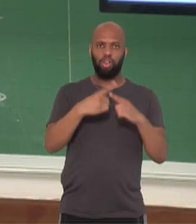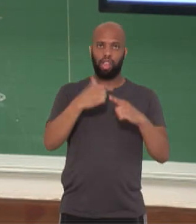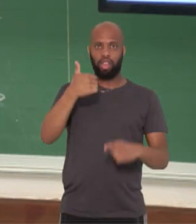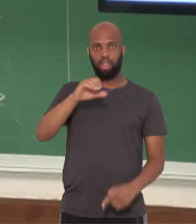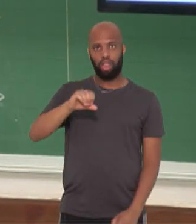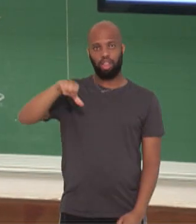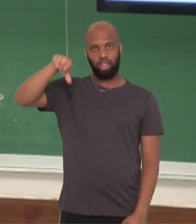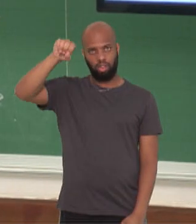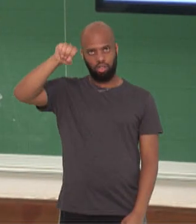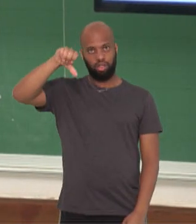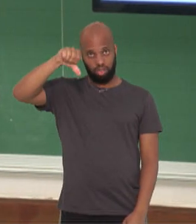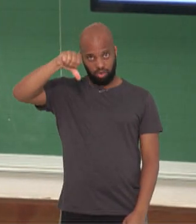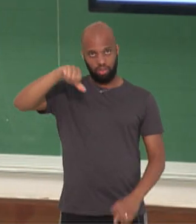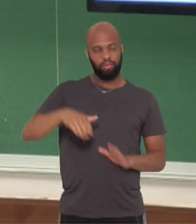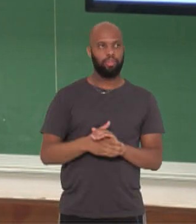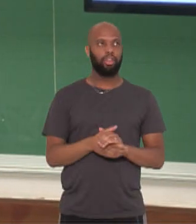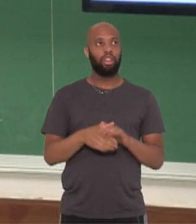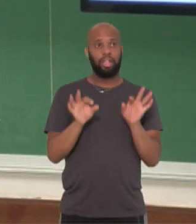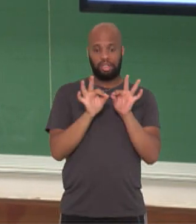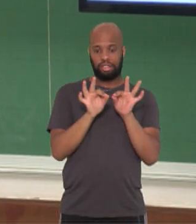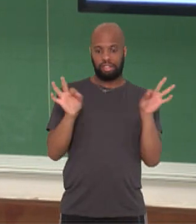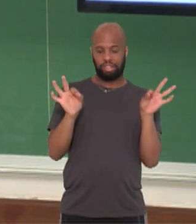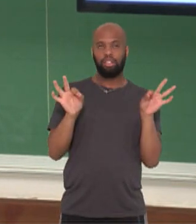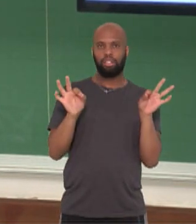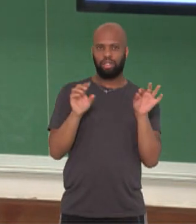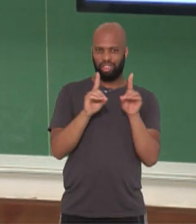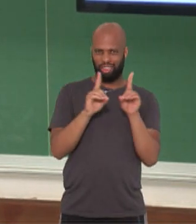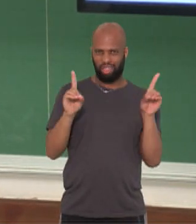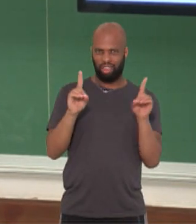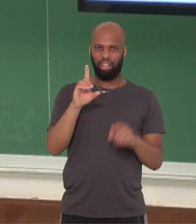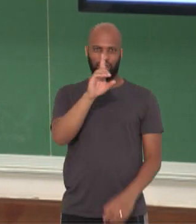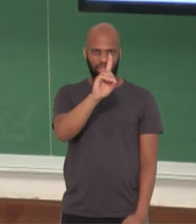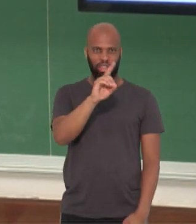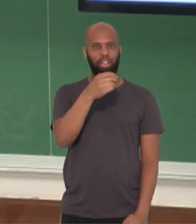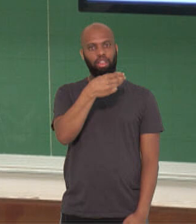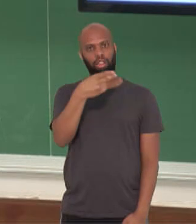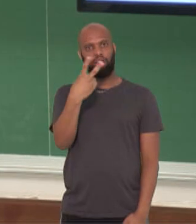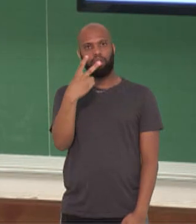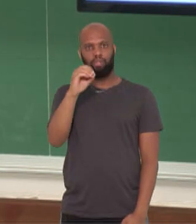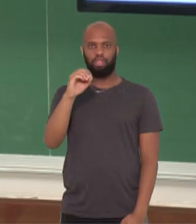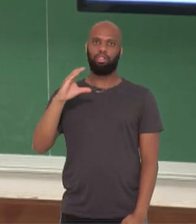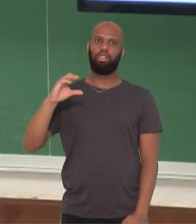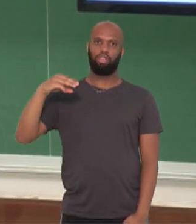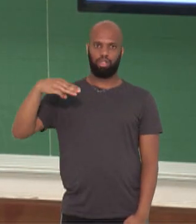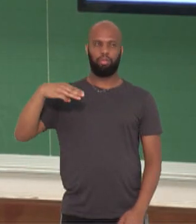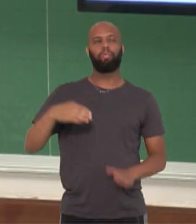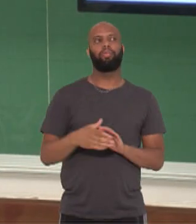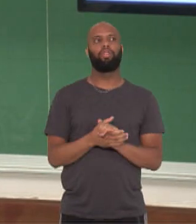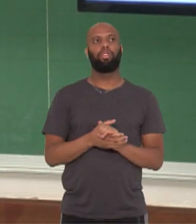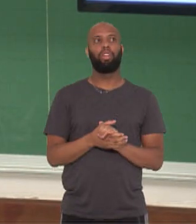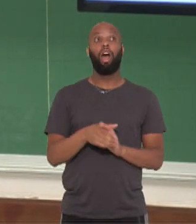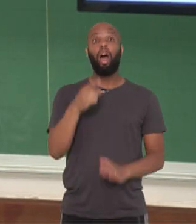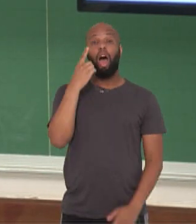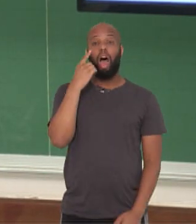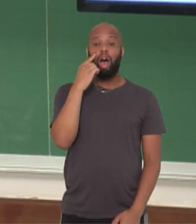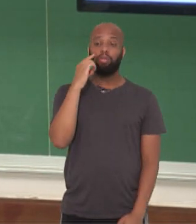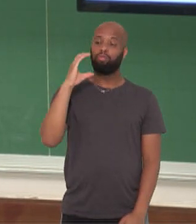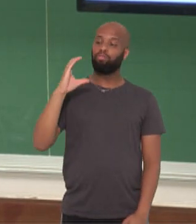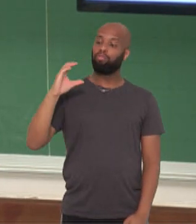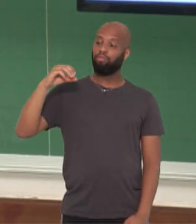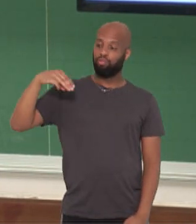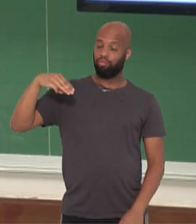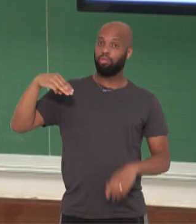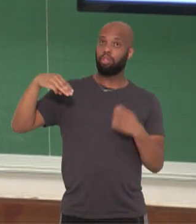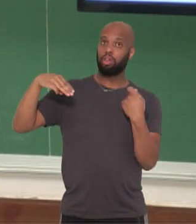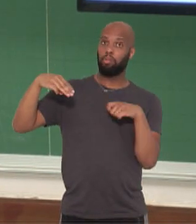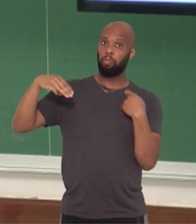carga, distância 20 centímetros. Perceba que distância 20 centímetros não está na unidade padrão, que é